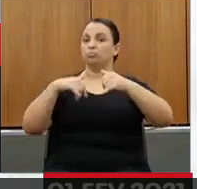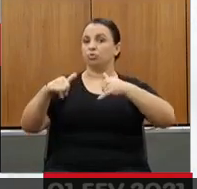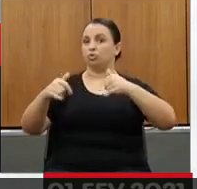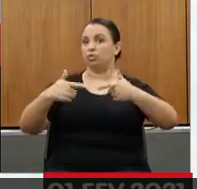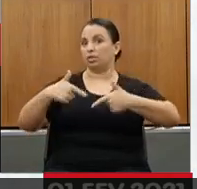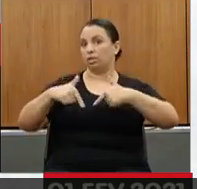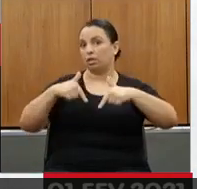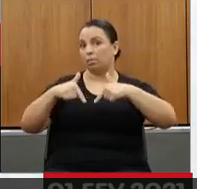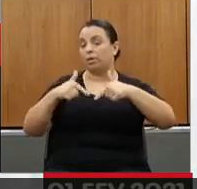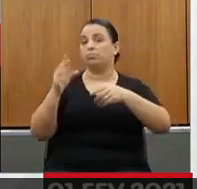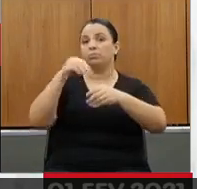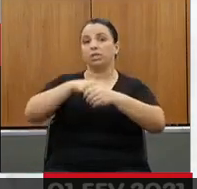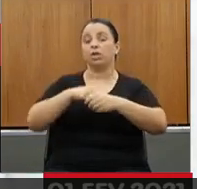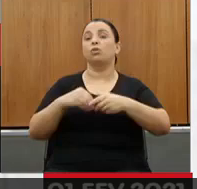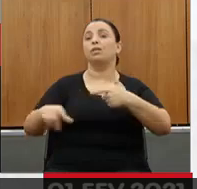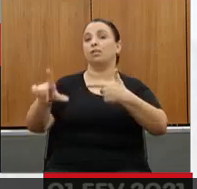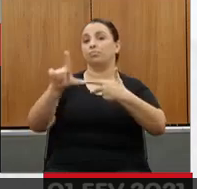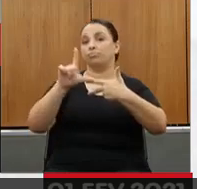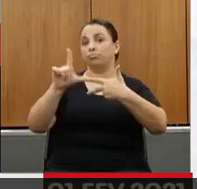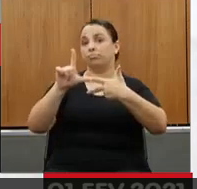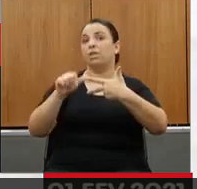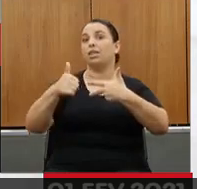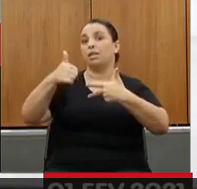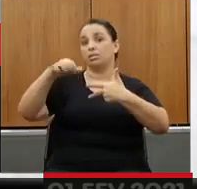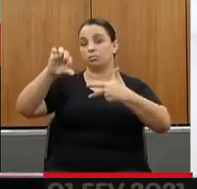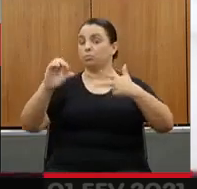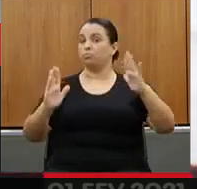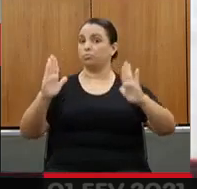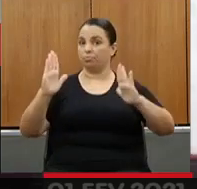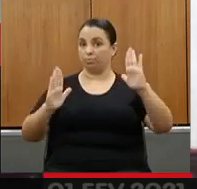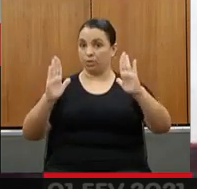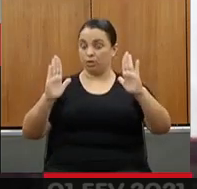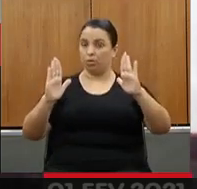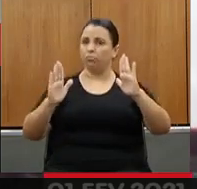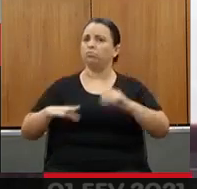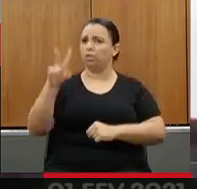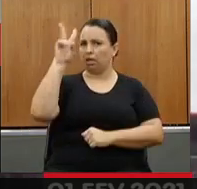19ª Legislatura. E lembrando que nesta segunda-feira, que marca.